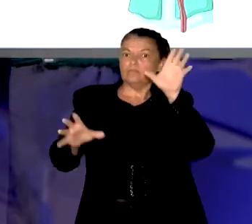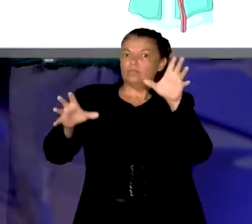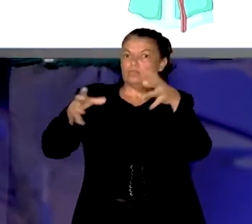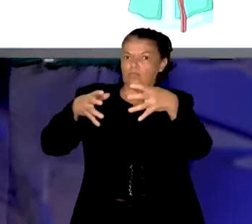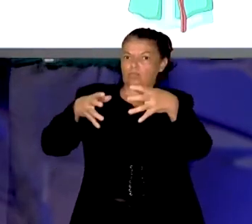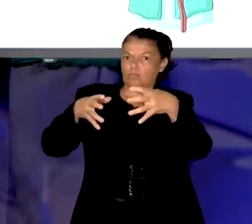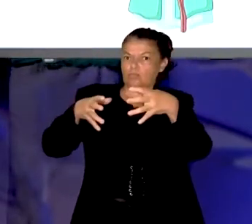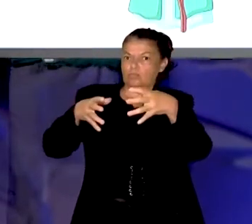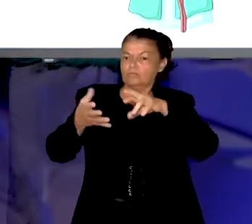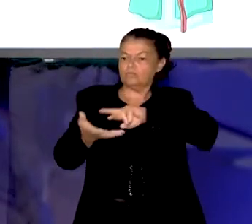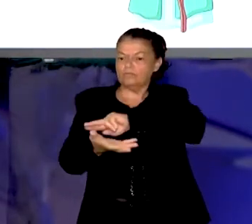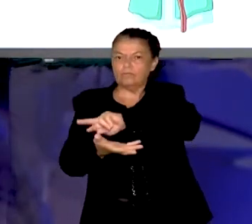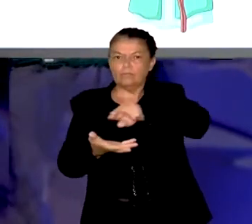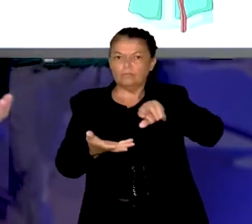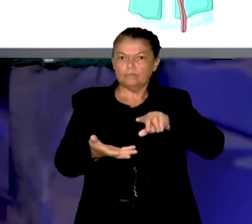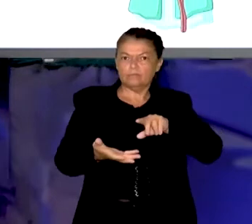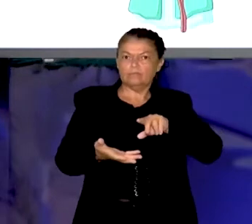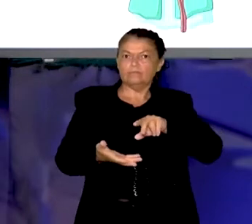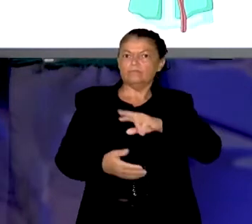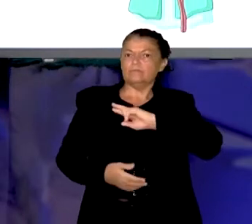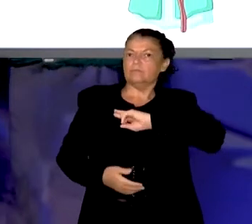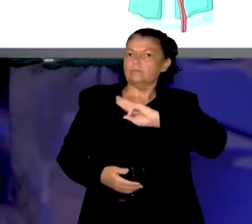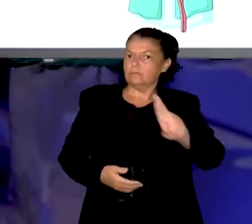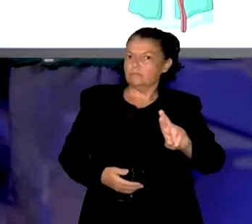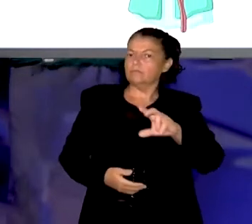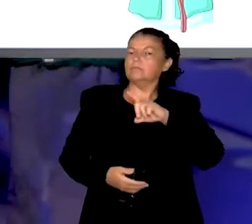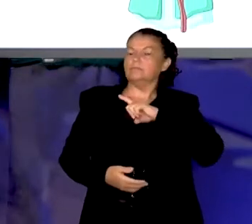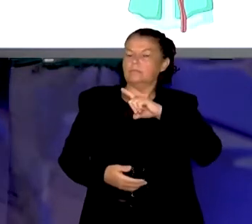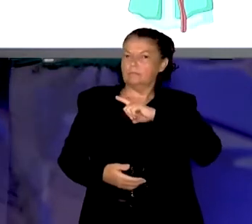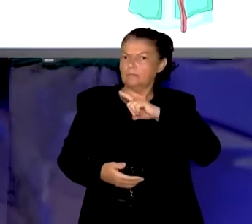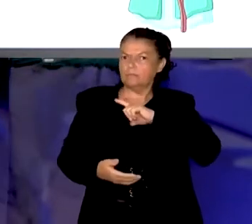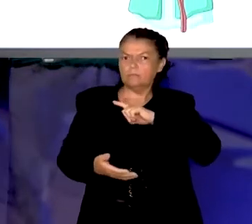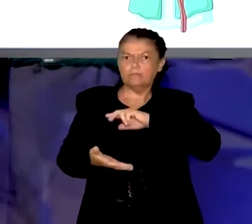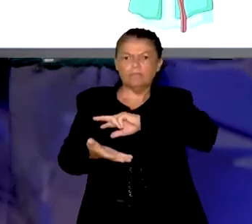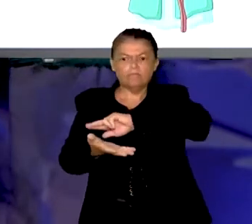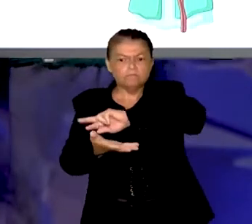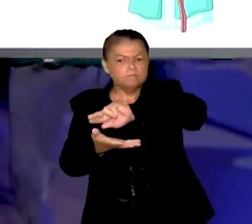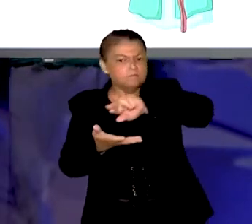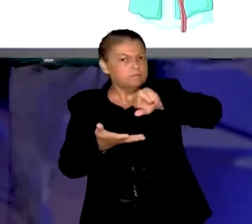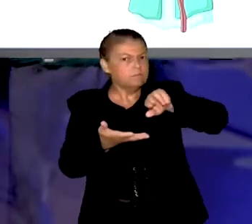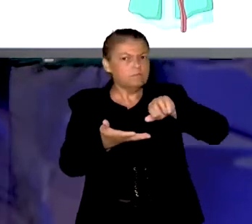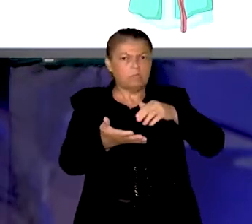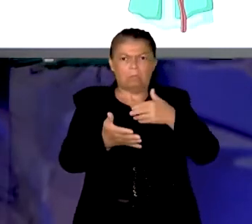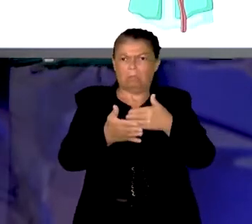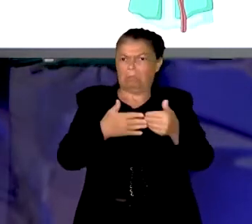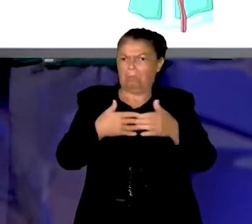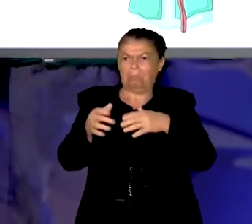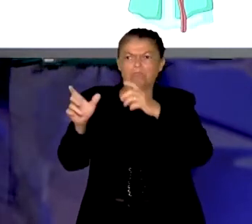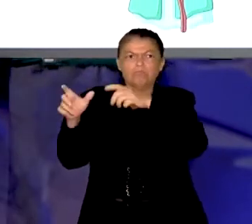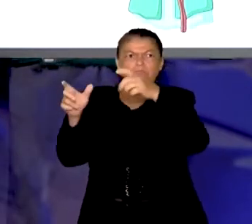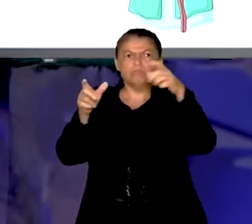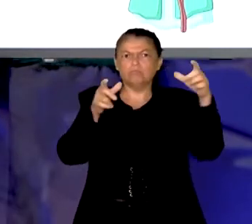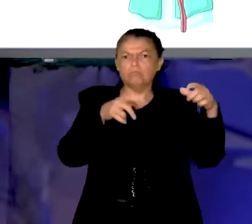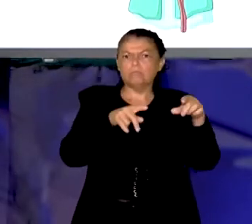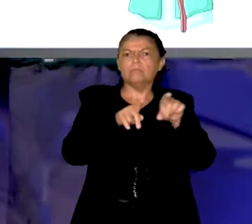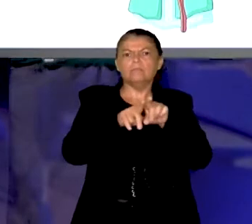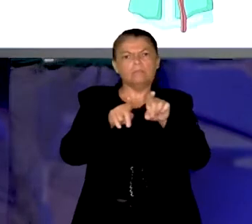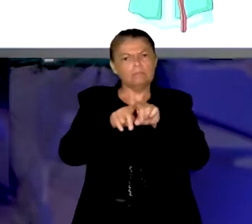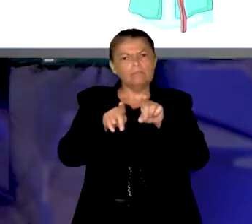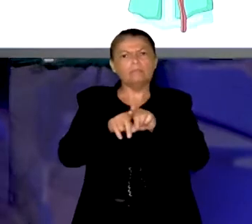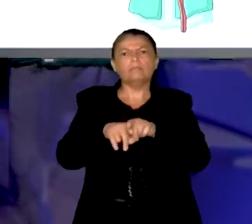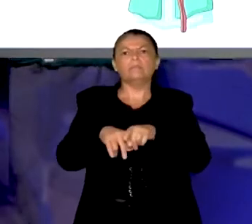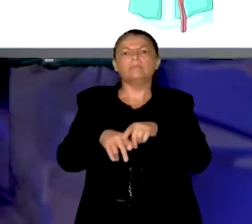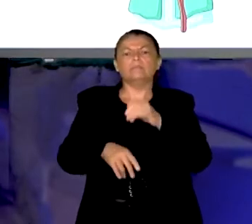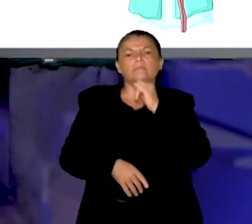Repito, tem líderes diversos, tantos, e em vários espaços nos quais nós fazemos parte.